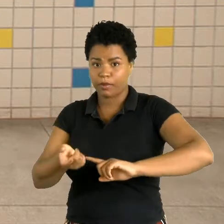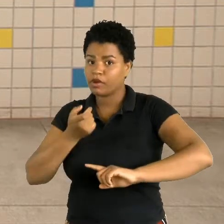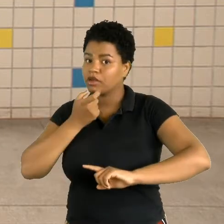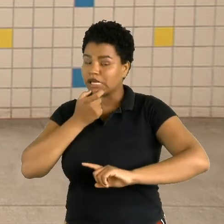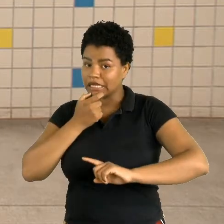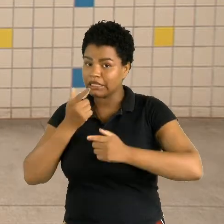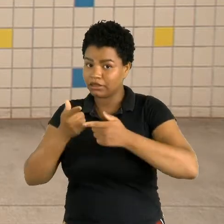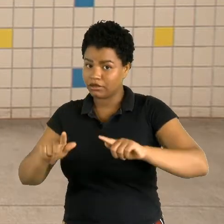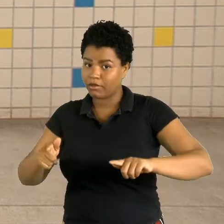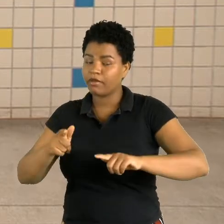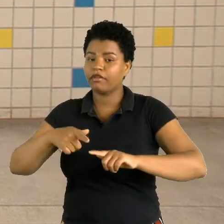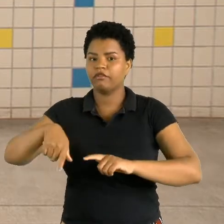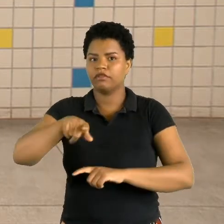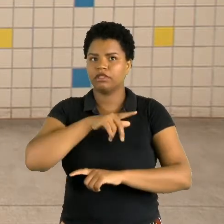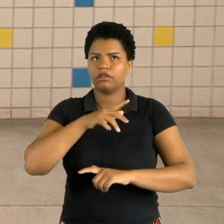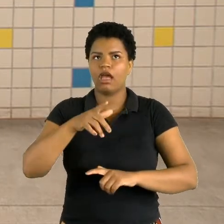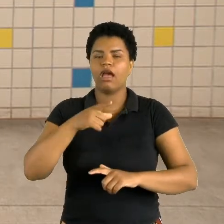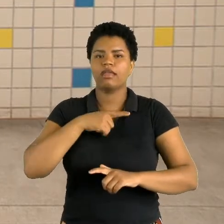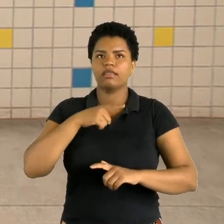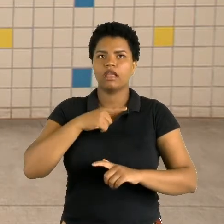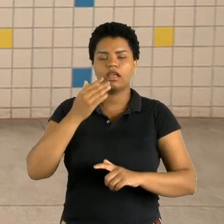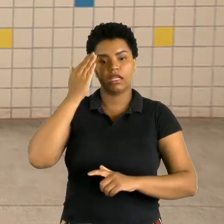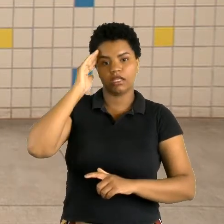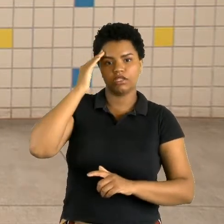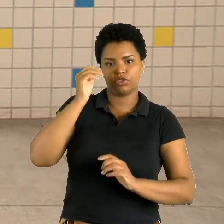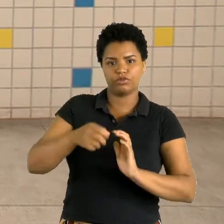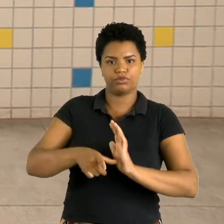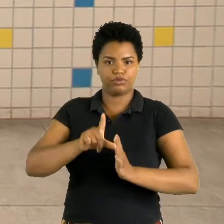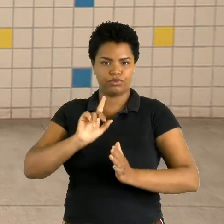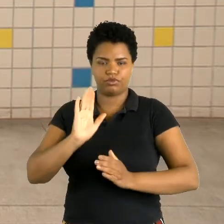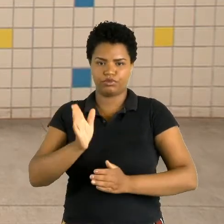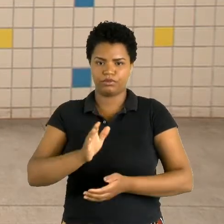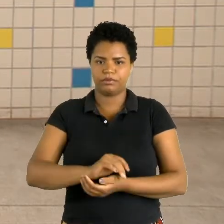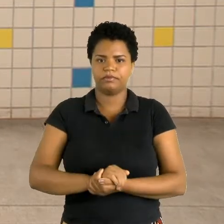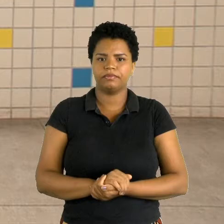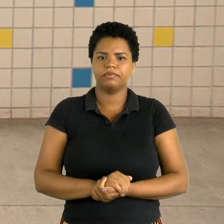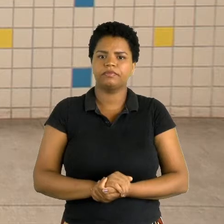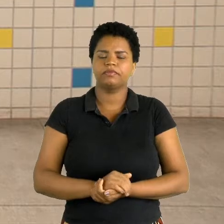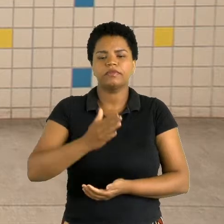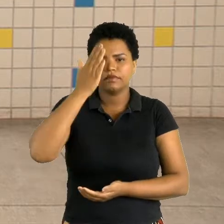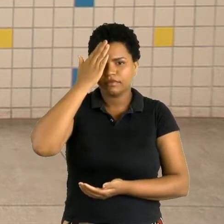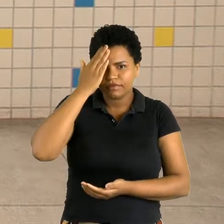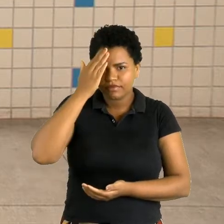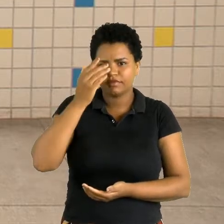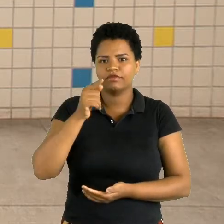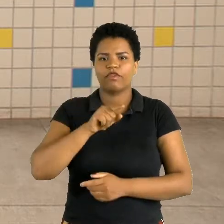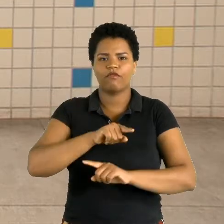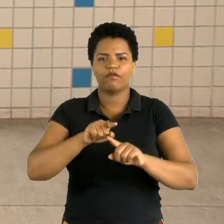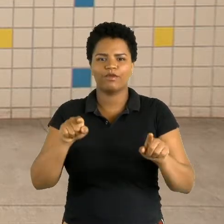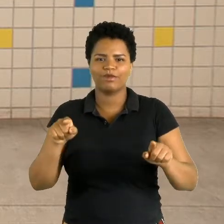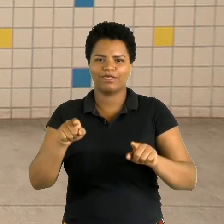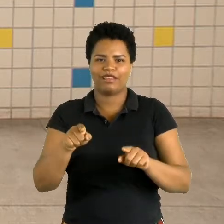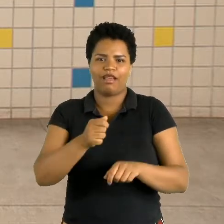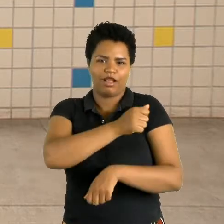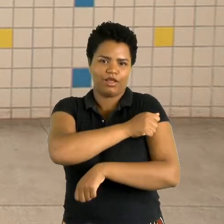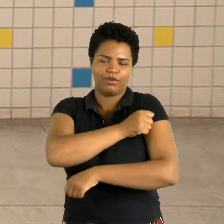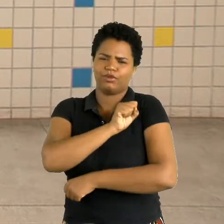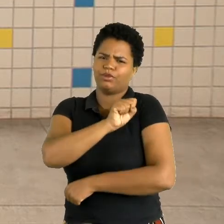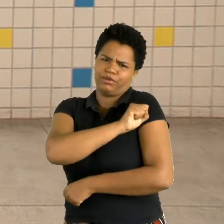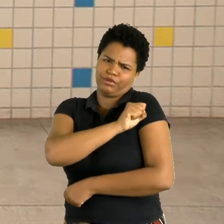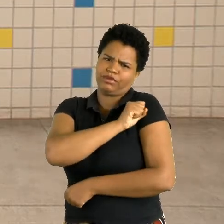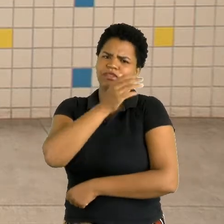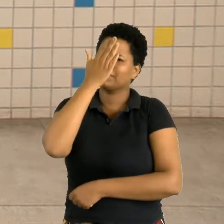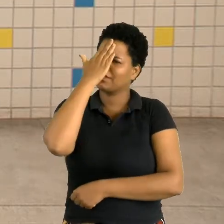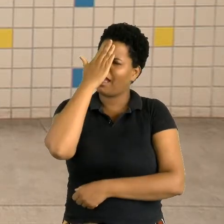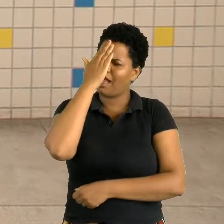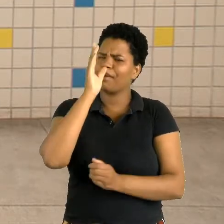inglesa, você já ter, obviamente, o entendimento. E eu sei que você, como um aluno aí do 8º ano, já sabe esse